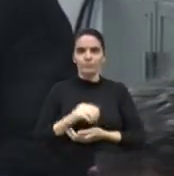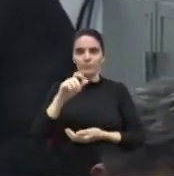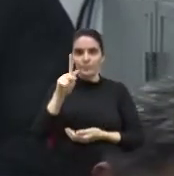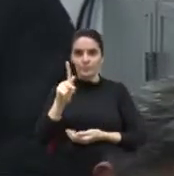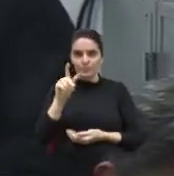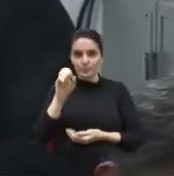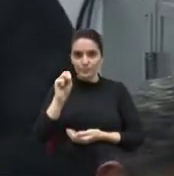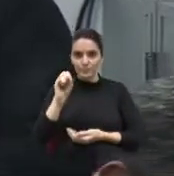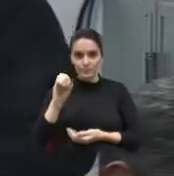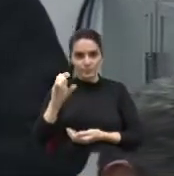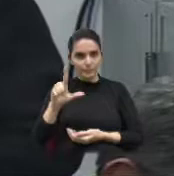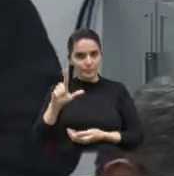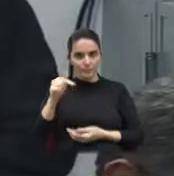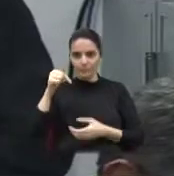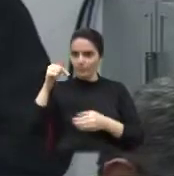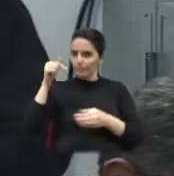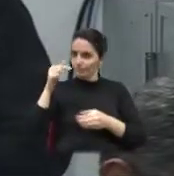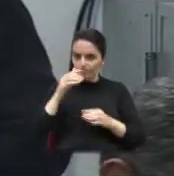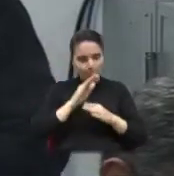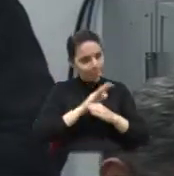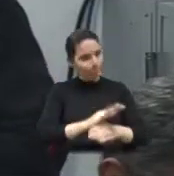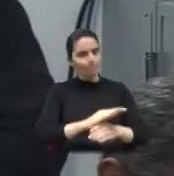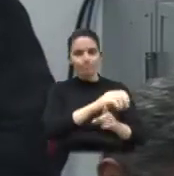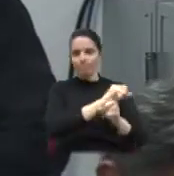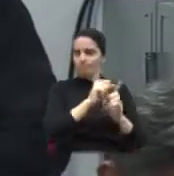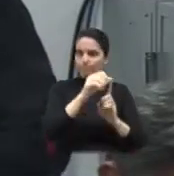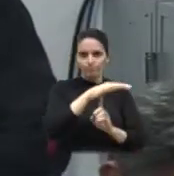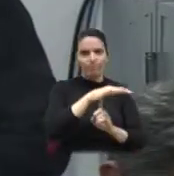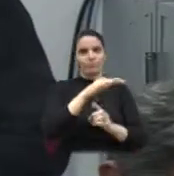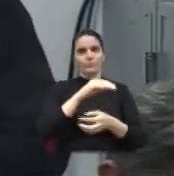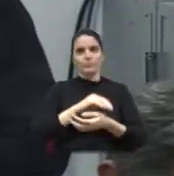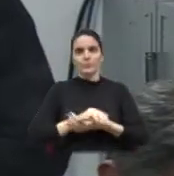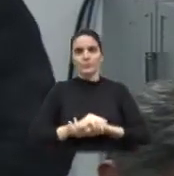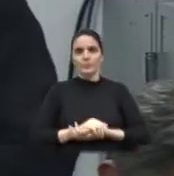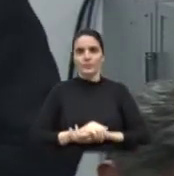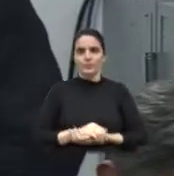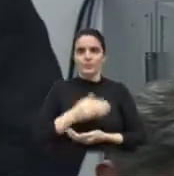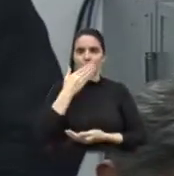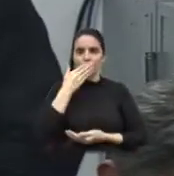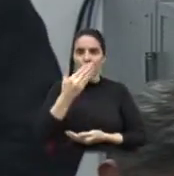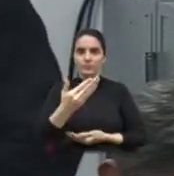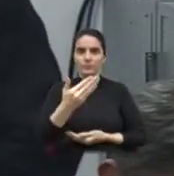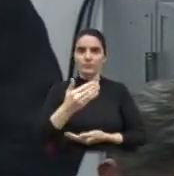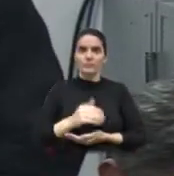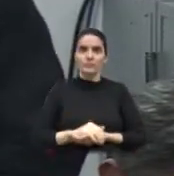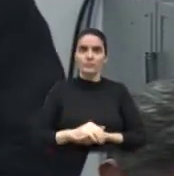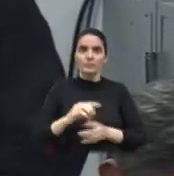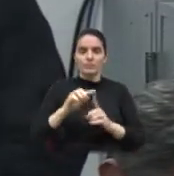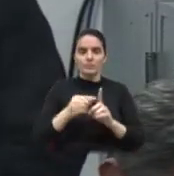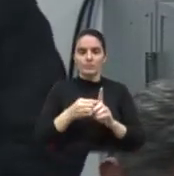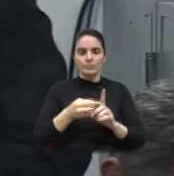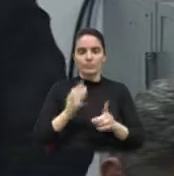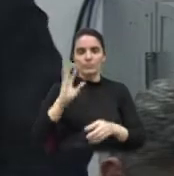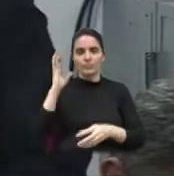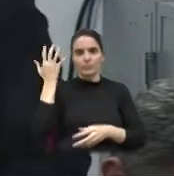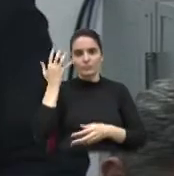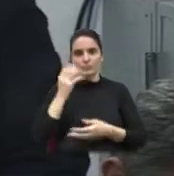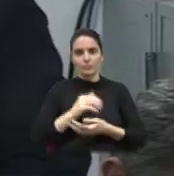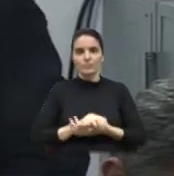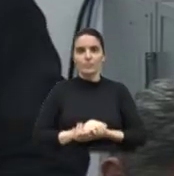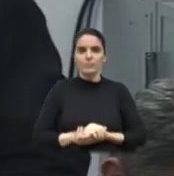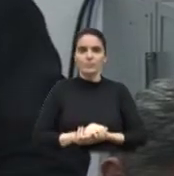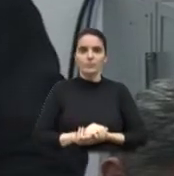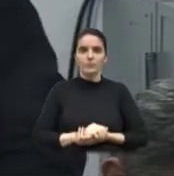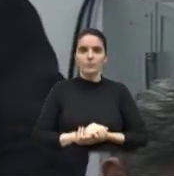nada agrega à nossa sociedade. Então, estão pedindo a descriminalização do aborto para as primeiras 12